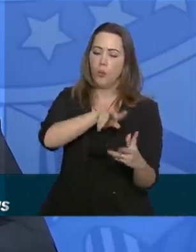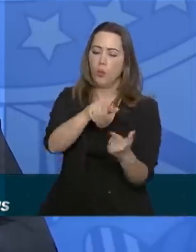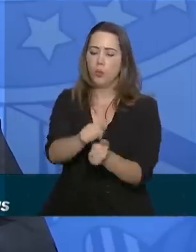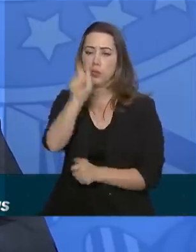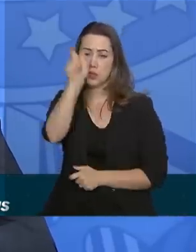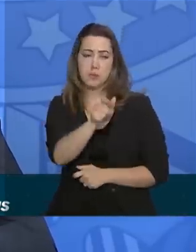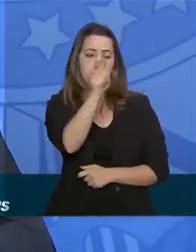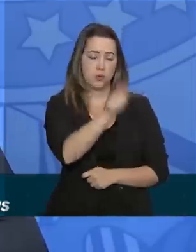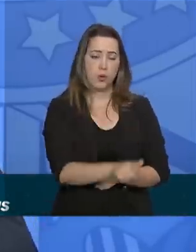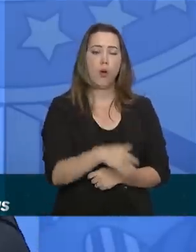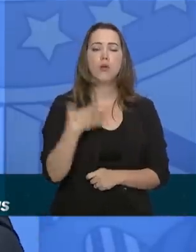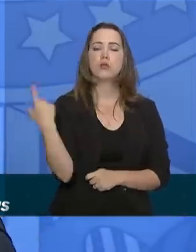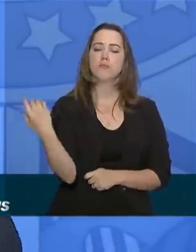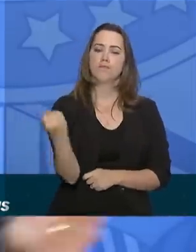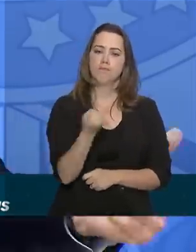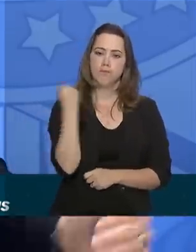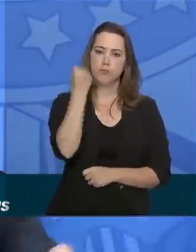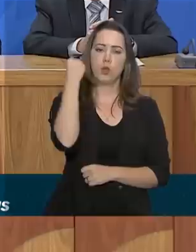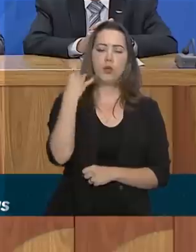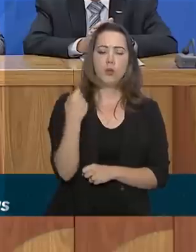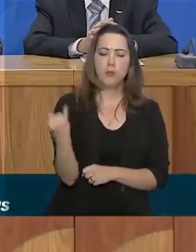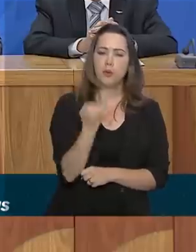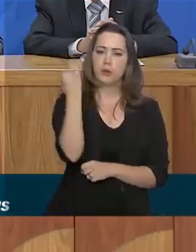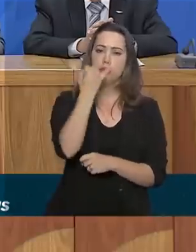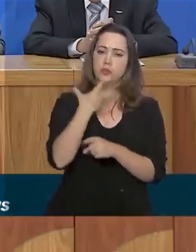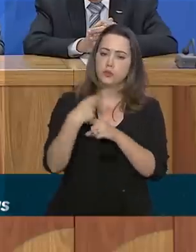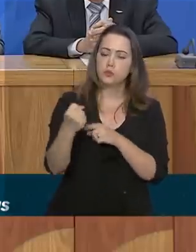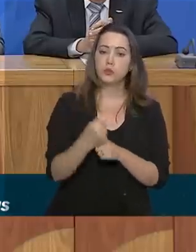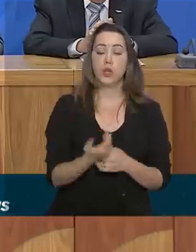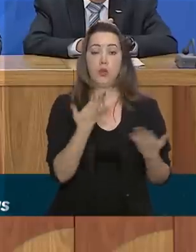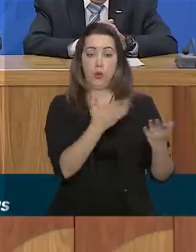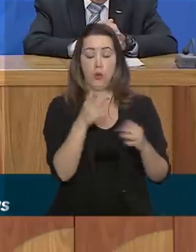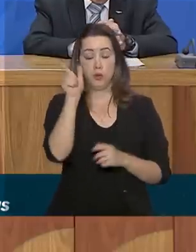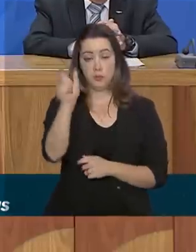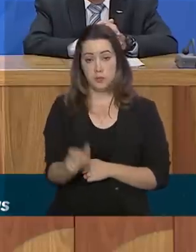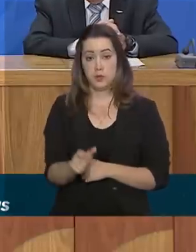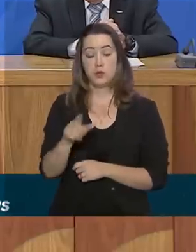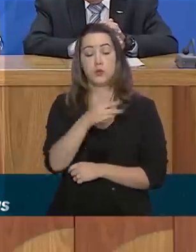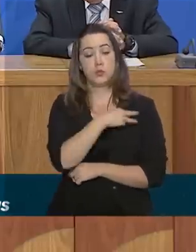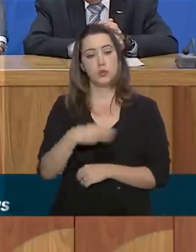então a palavra de carlos santos